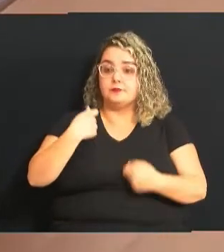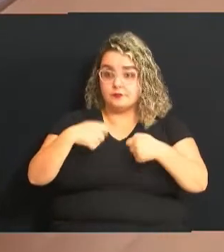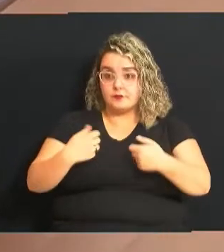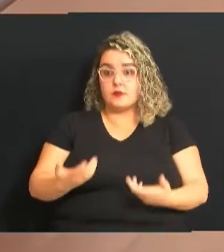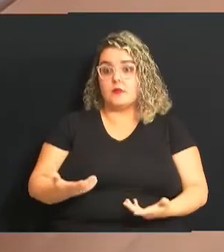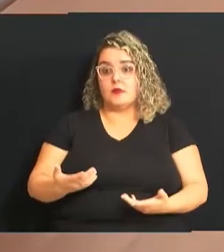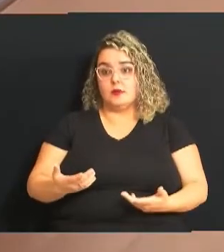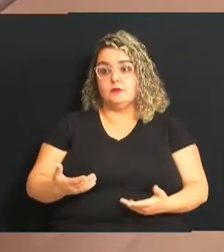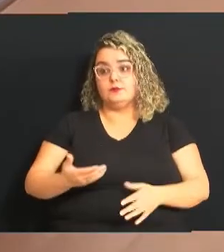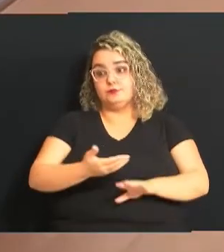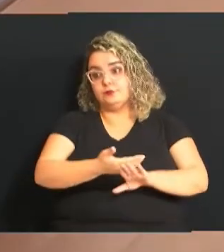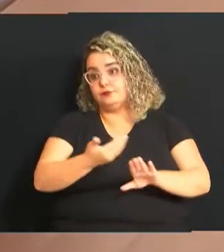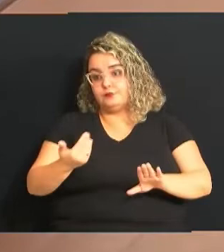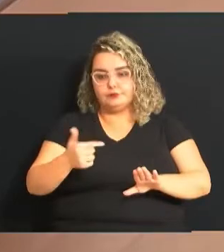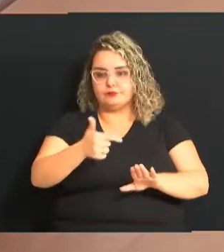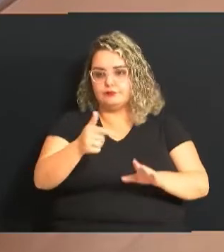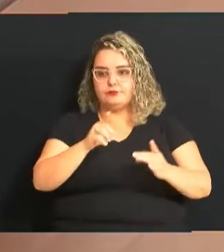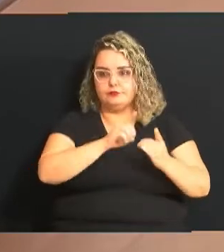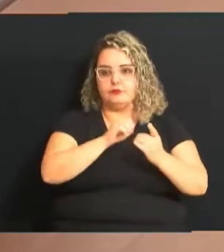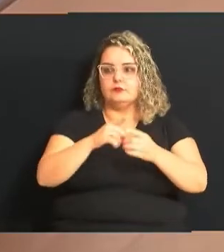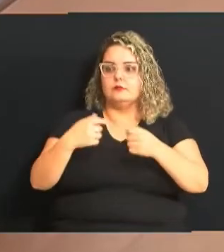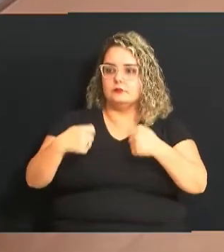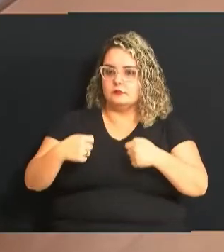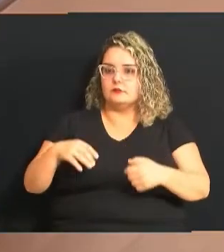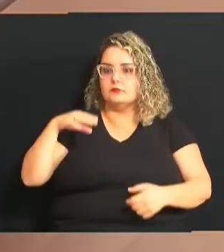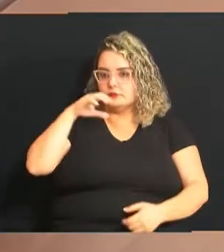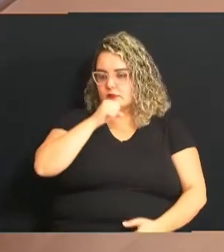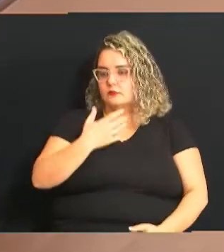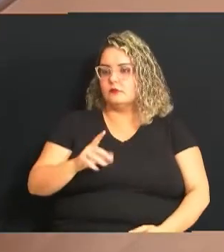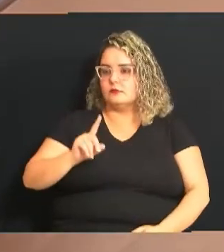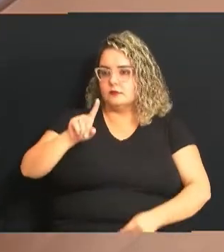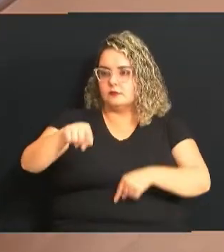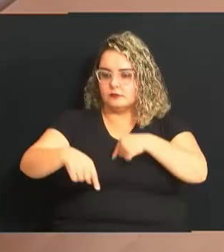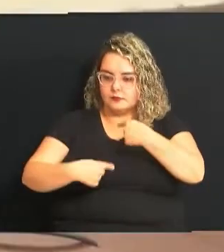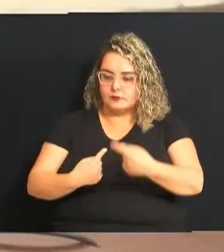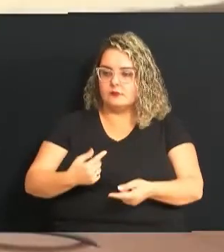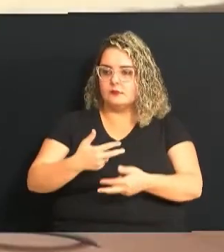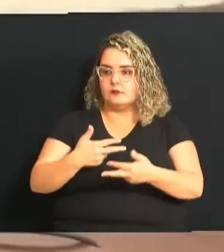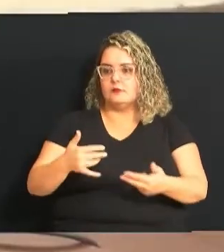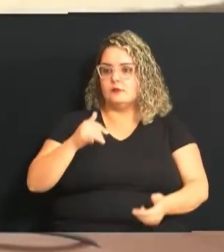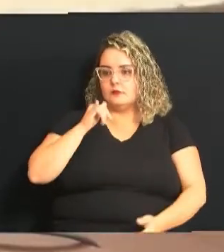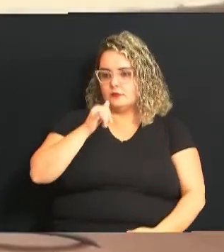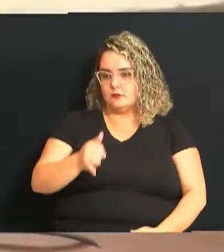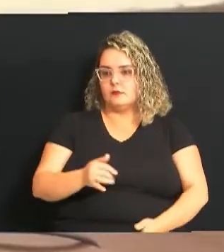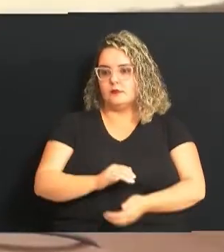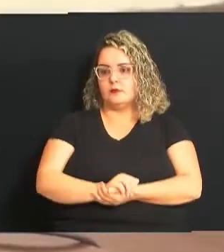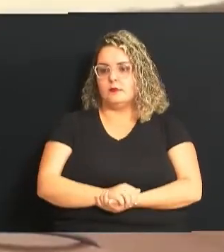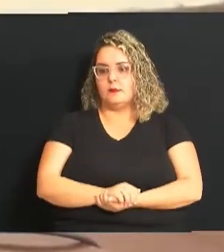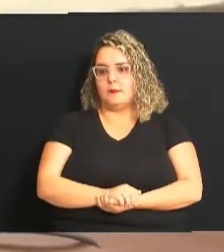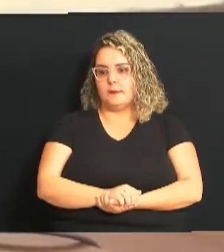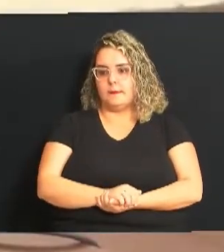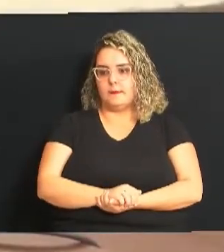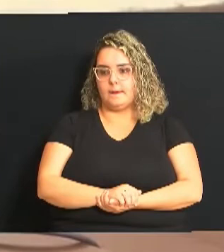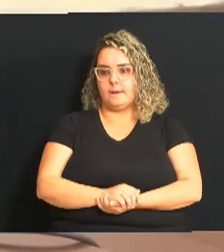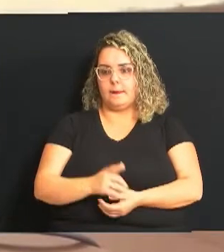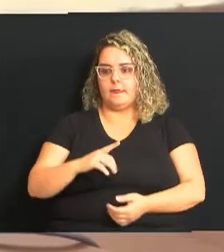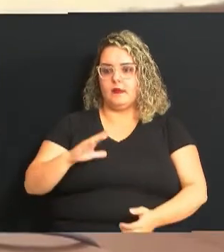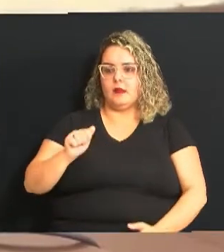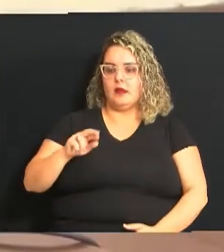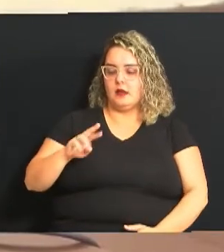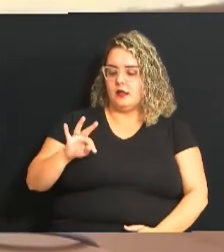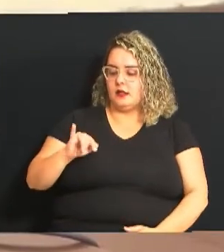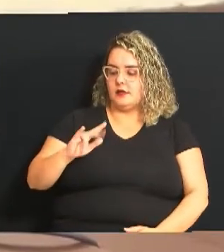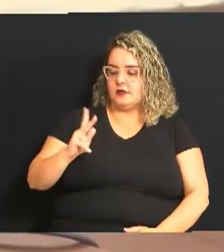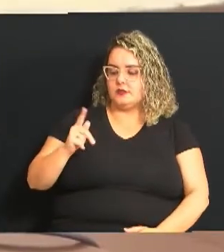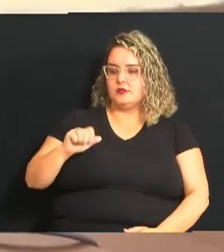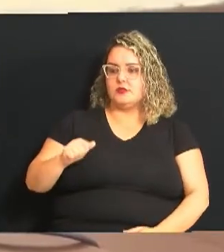muito rápido. Sim. E partindo de uma outra questão que eu vi até aqui, olha, a gente tem essa cartilha, ela é distribuída